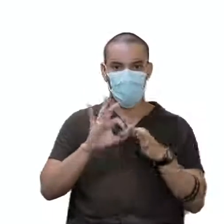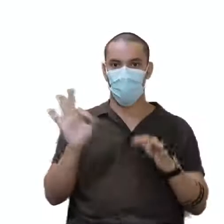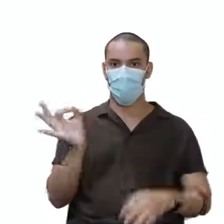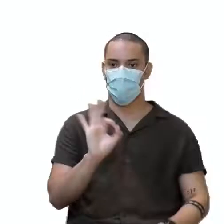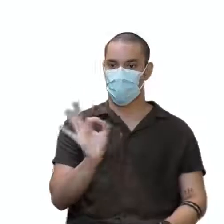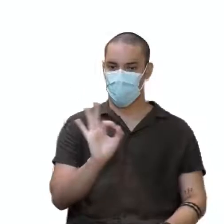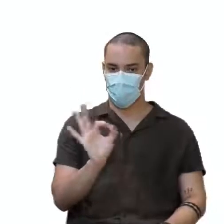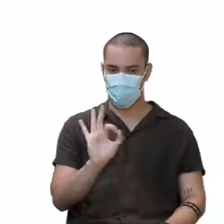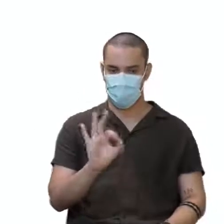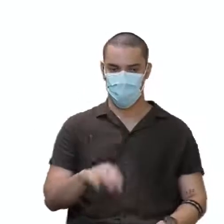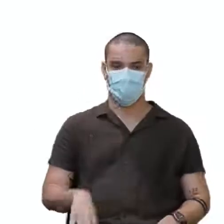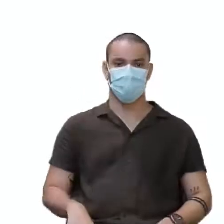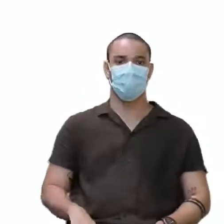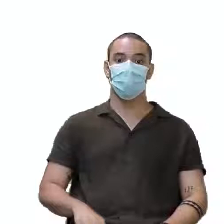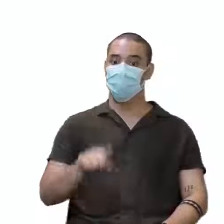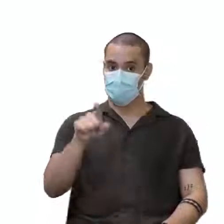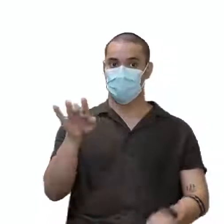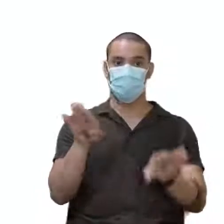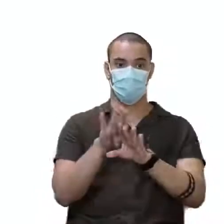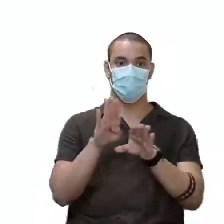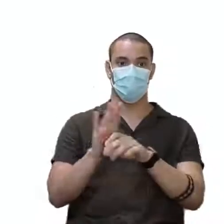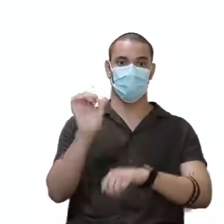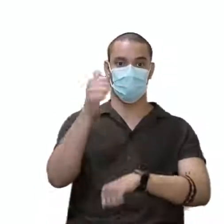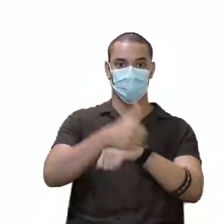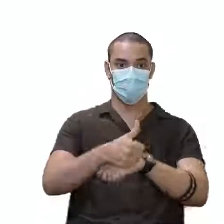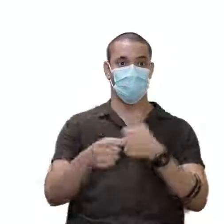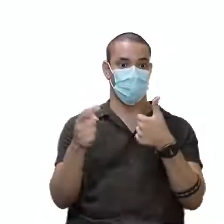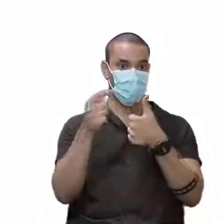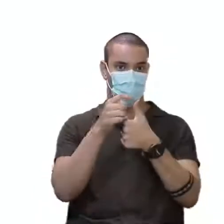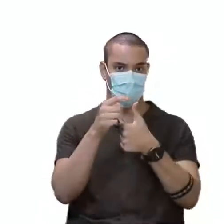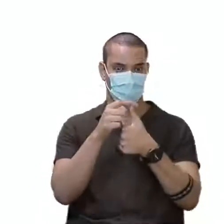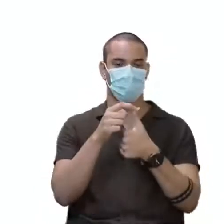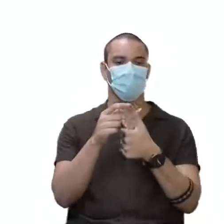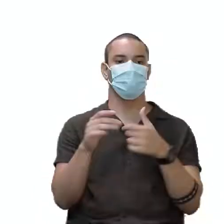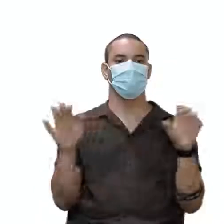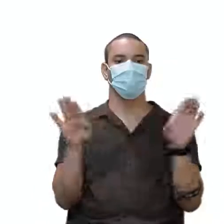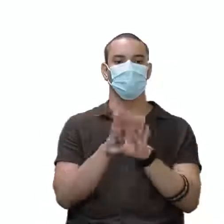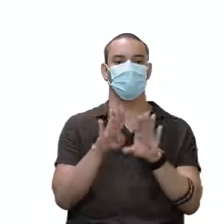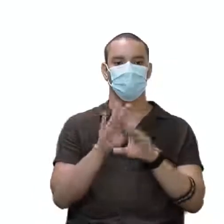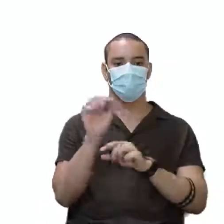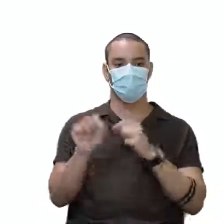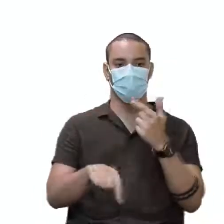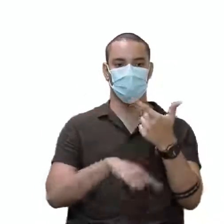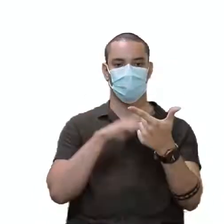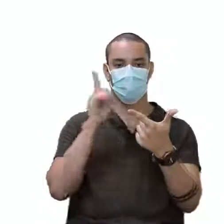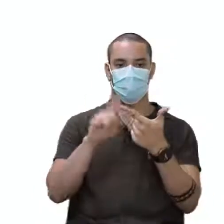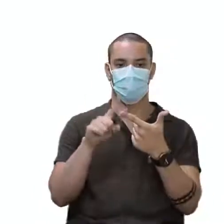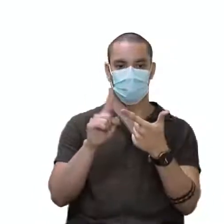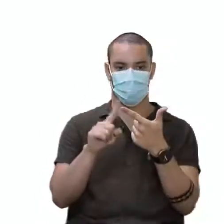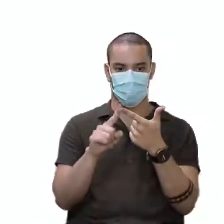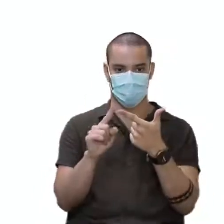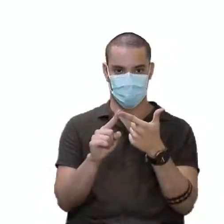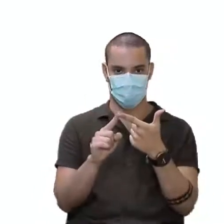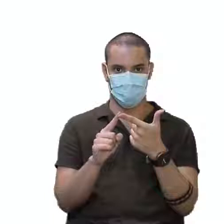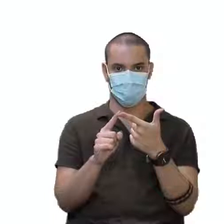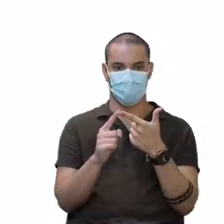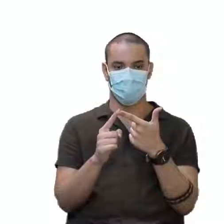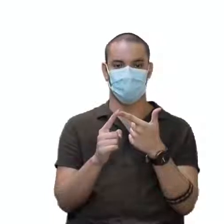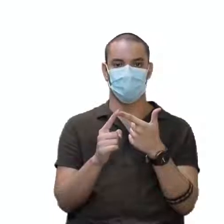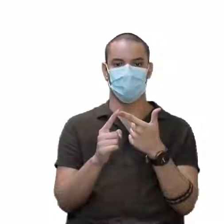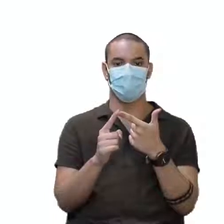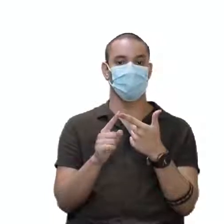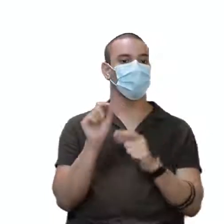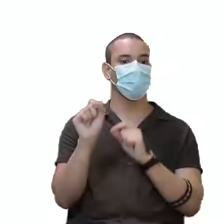disponível, certo? Uma sucessão primária autogênica. E aí a sucessão secundária,